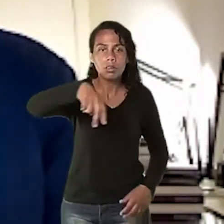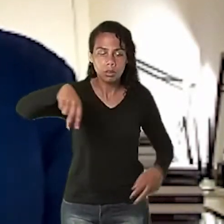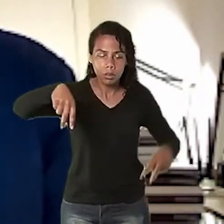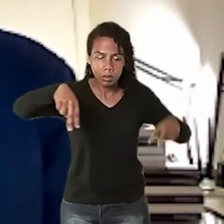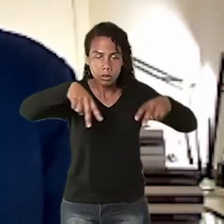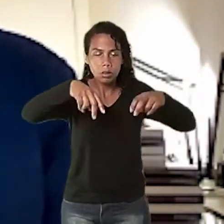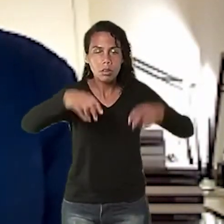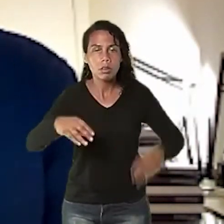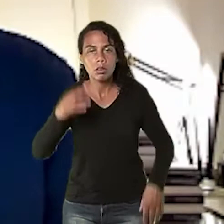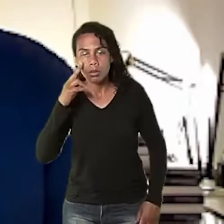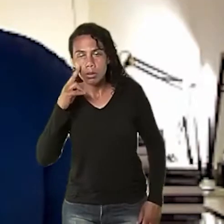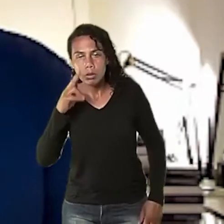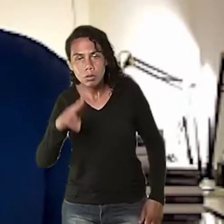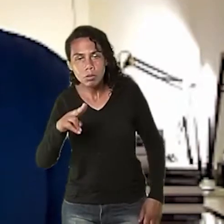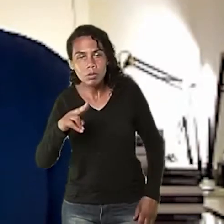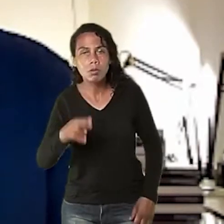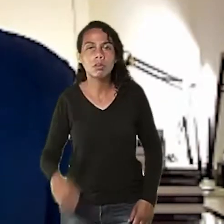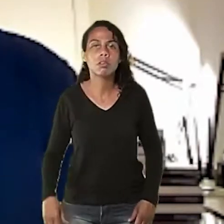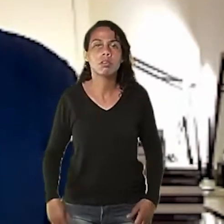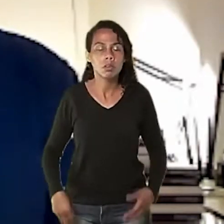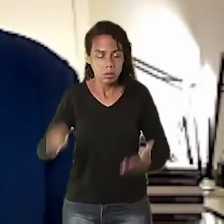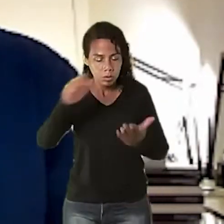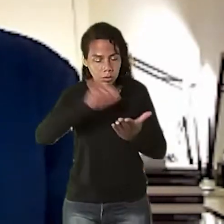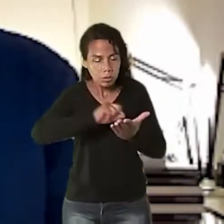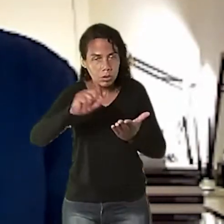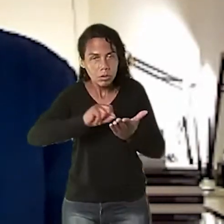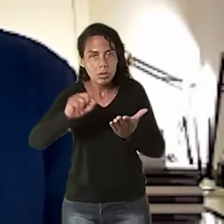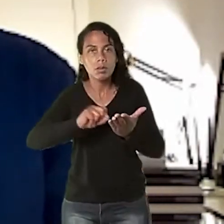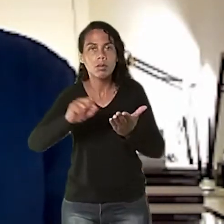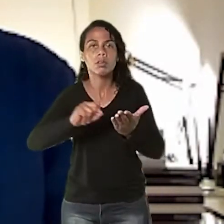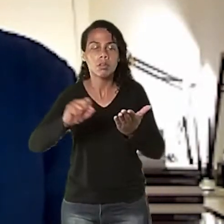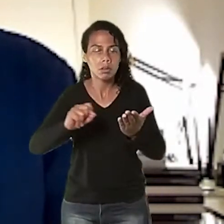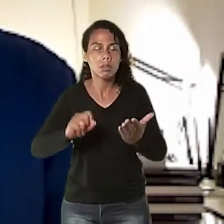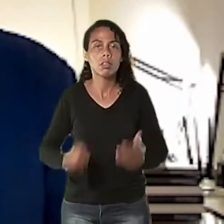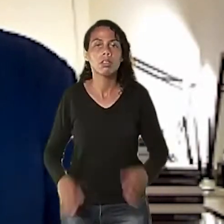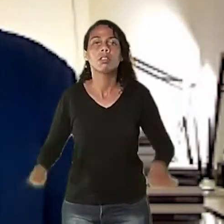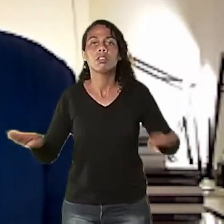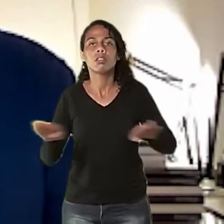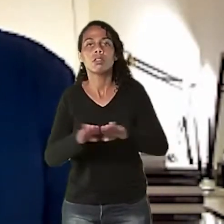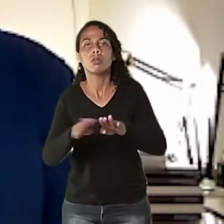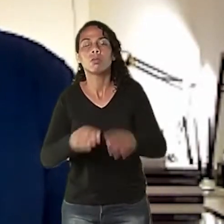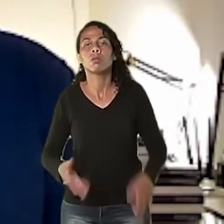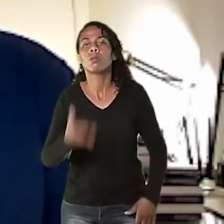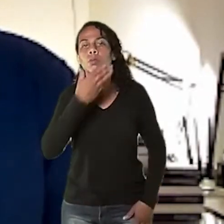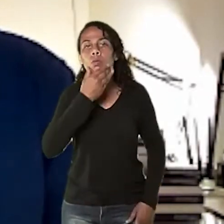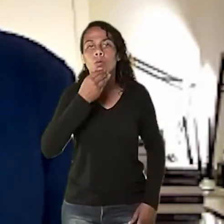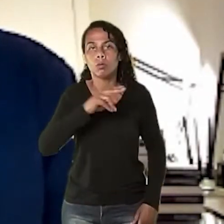família comemorando o aniversário da filhinha e ele cruza os olhares com o pai da garota e escreve a última crônica.